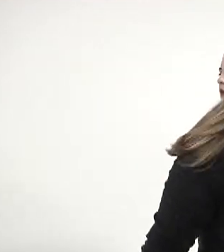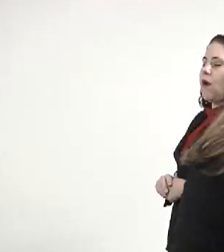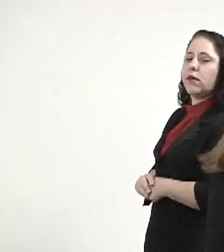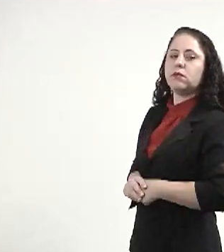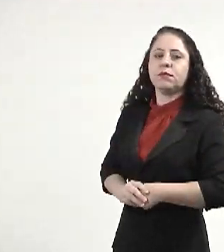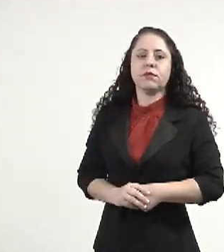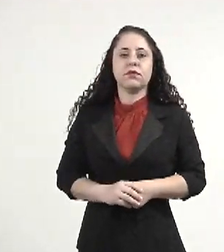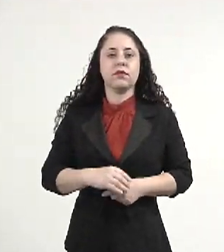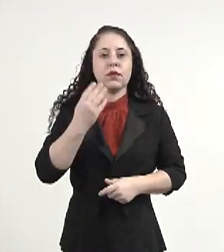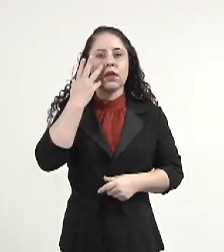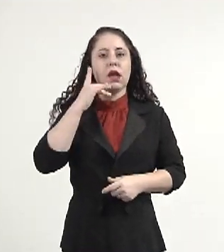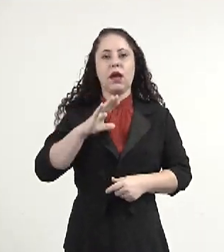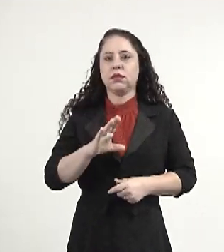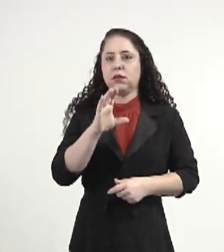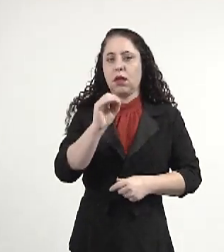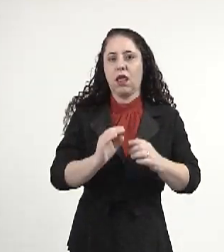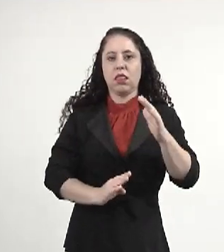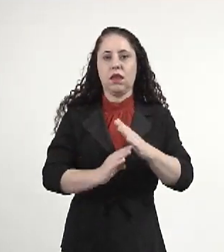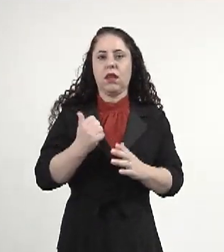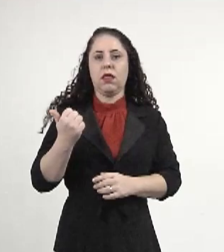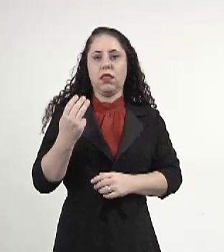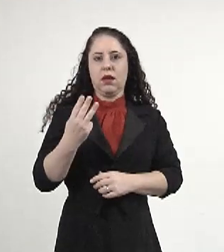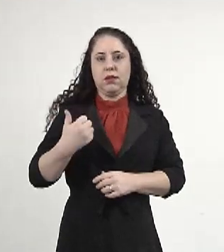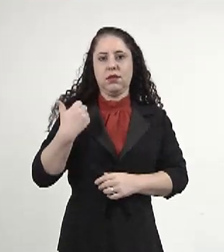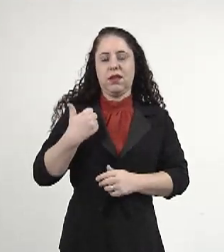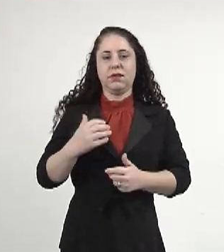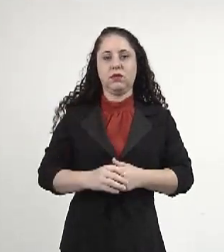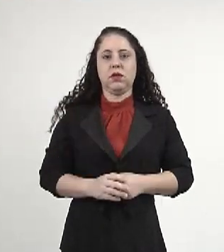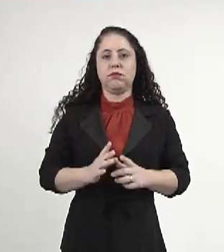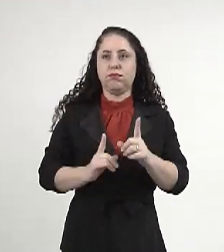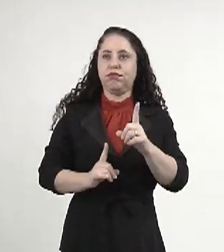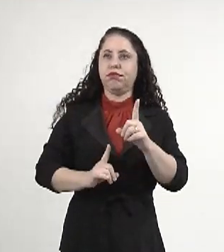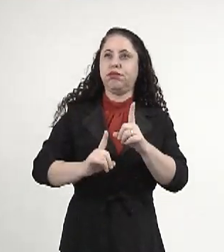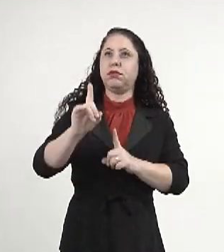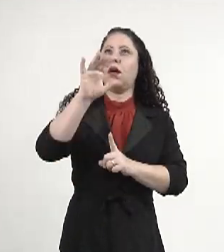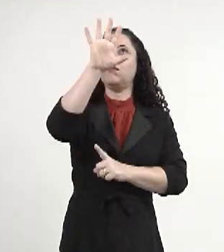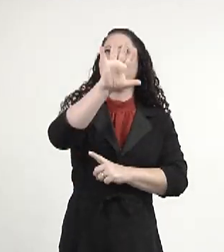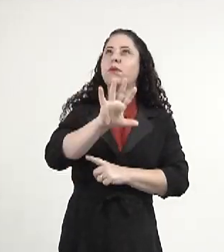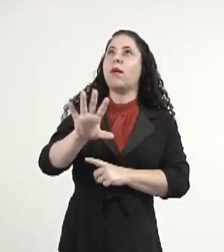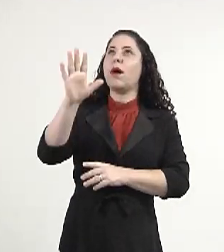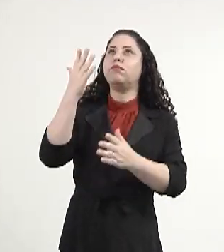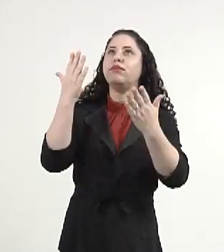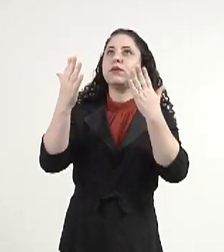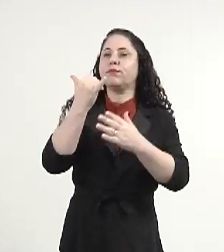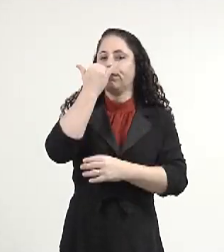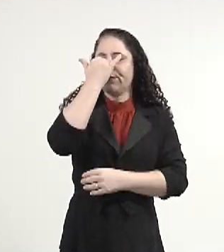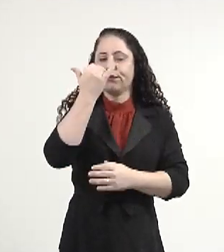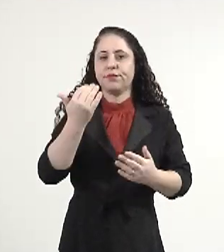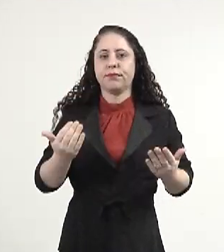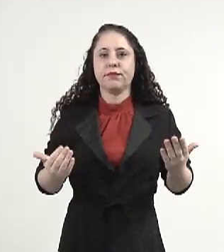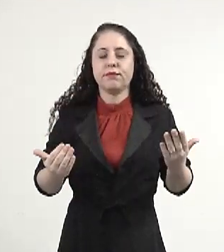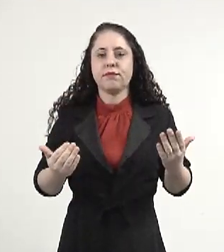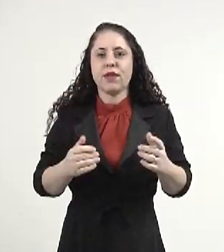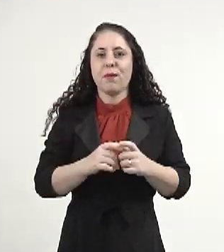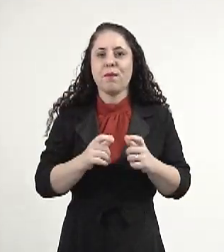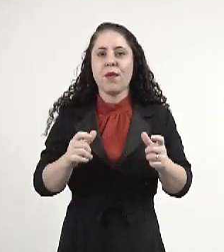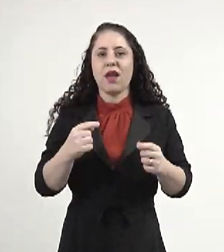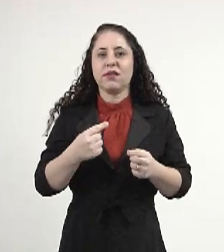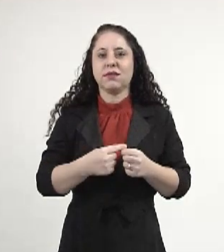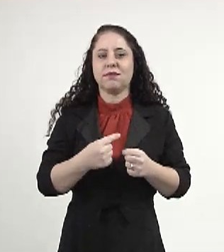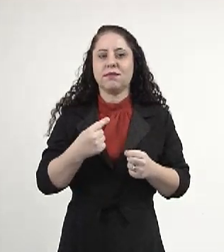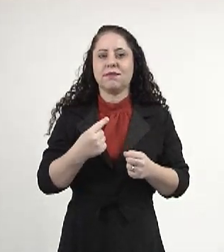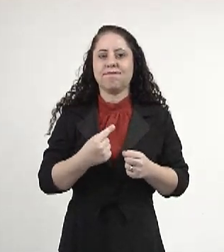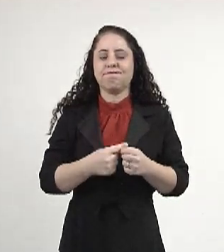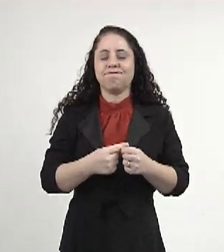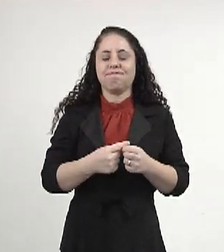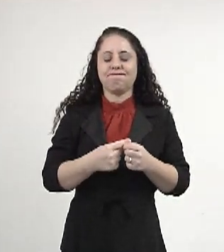13 anos. E no ranking de todos os municípios brasileiros, infelizmente, a maior cidade